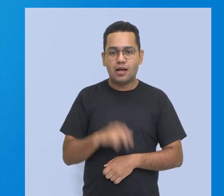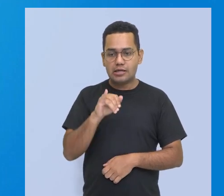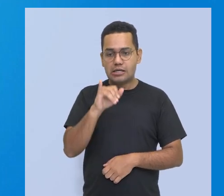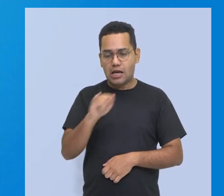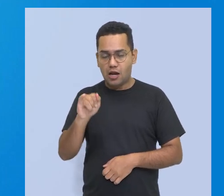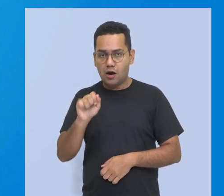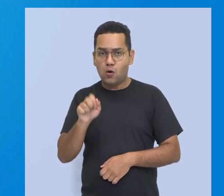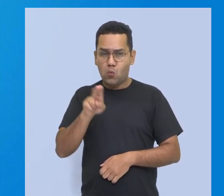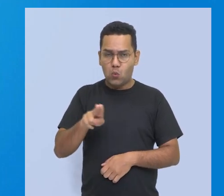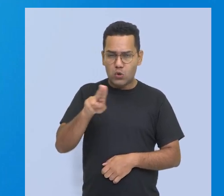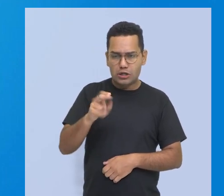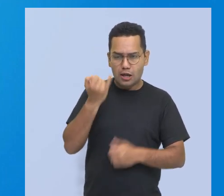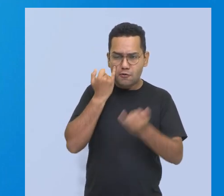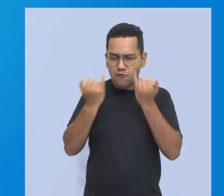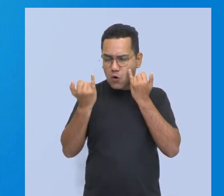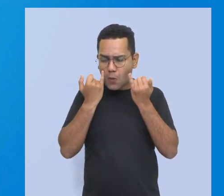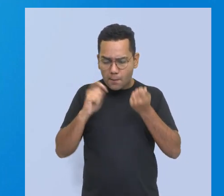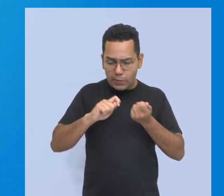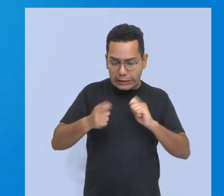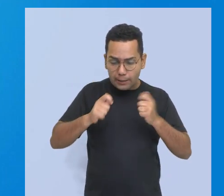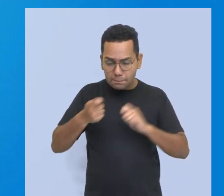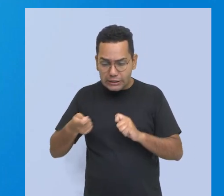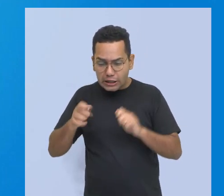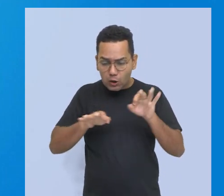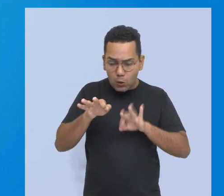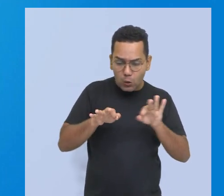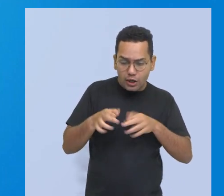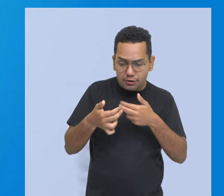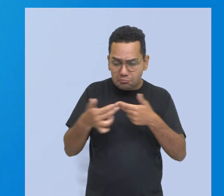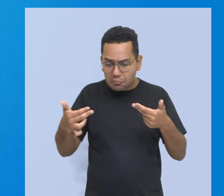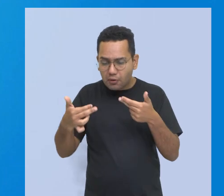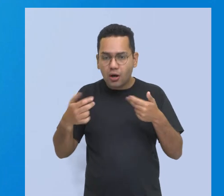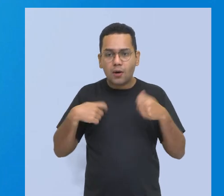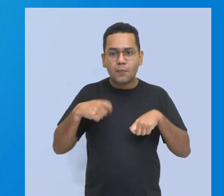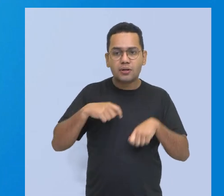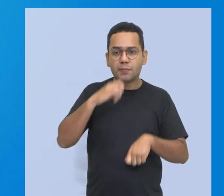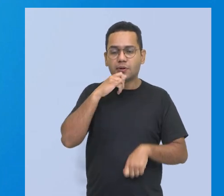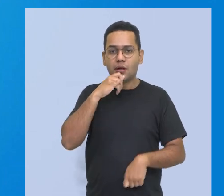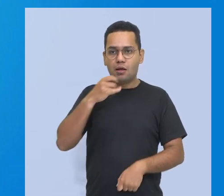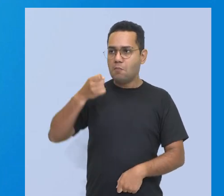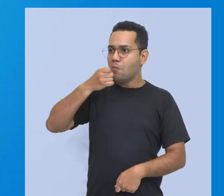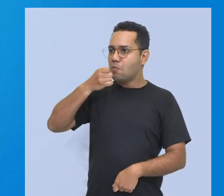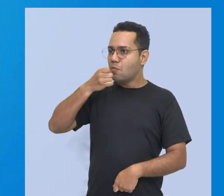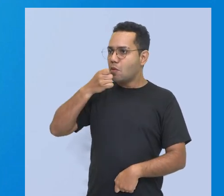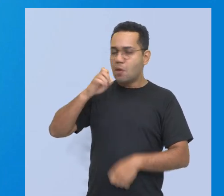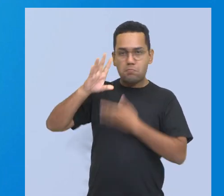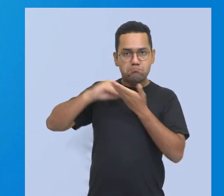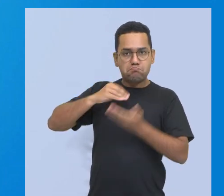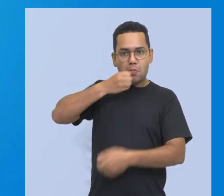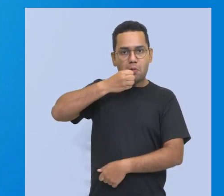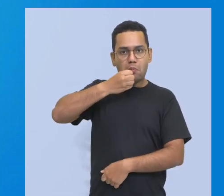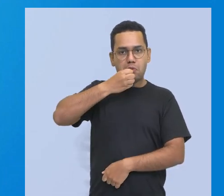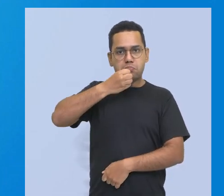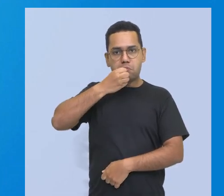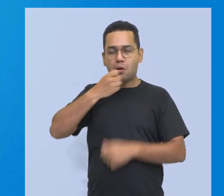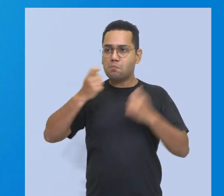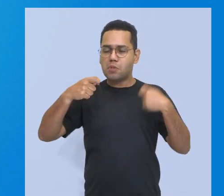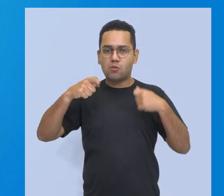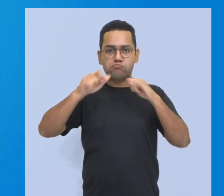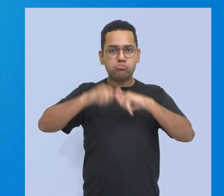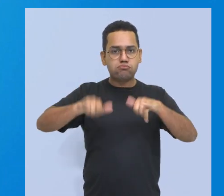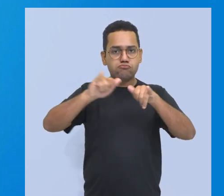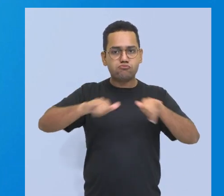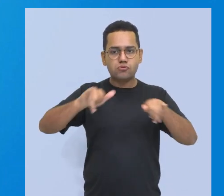dados, manipulando informações e até fazendo reconhecimento vocal para propagar determinadas notícias